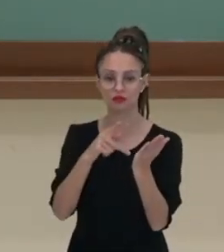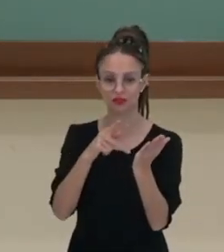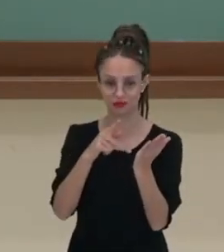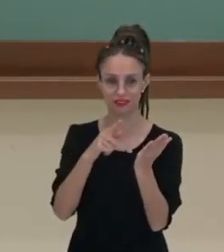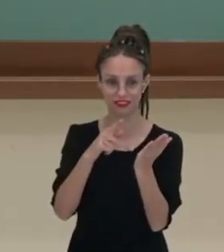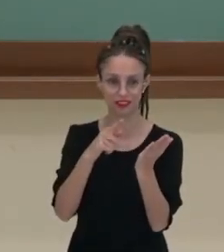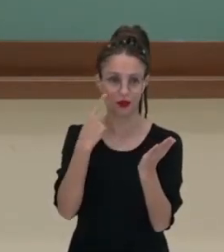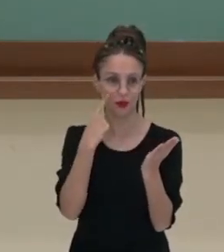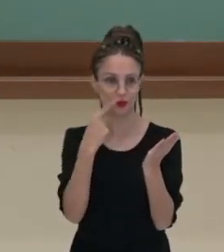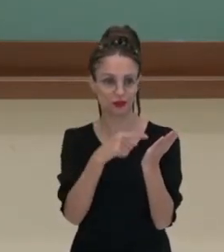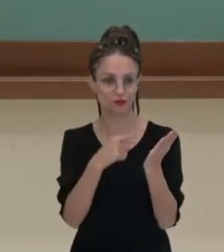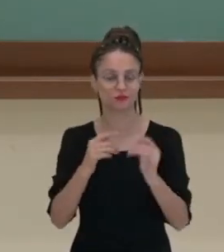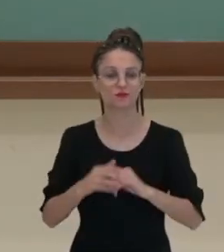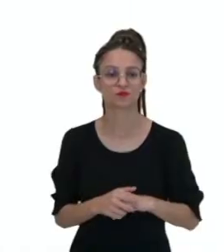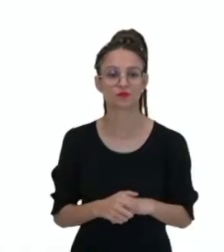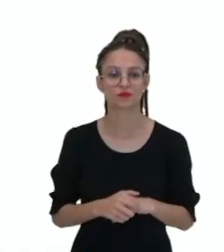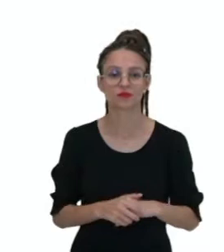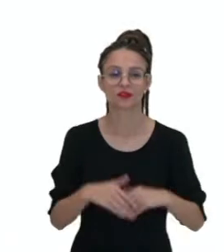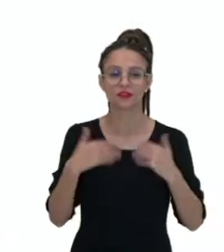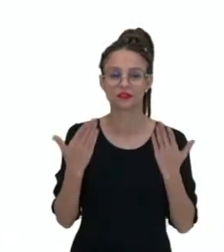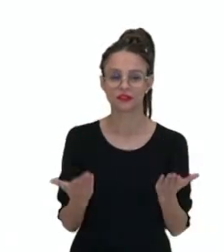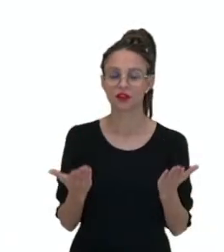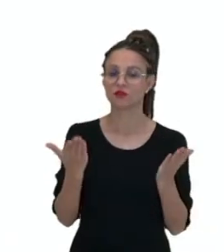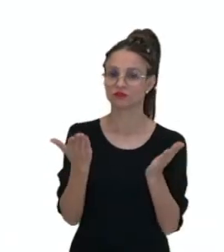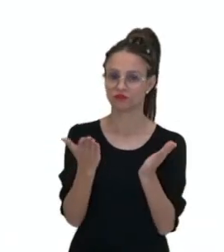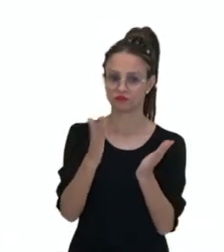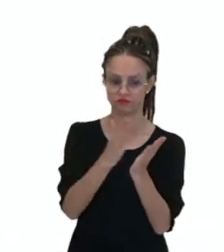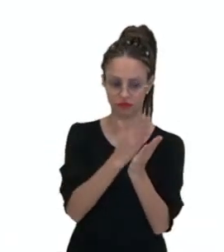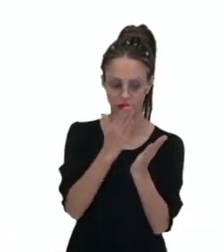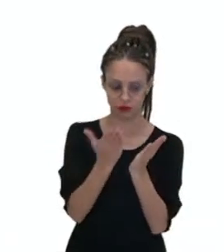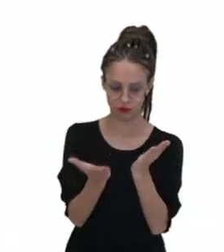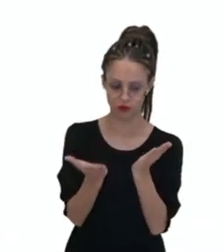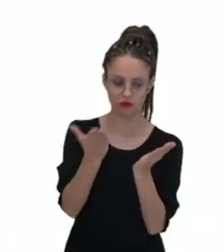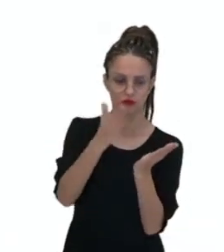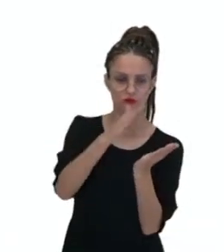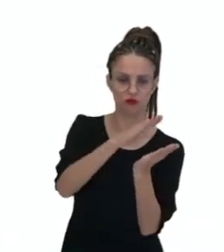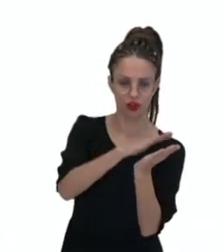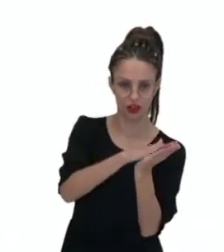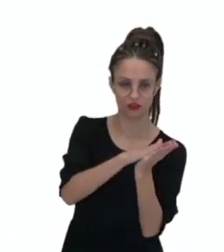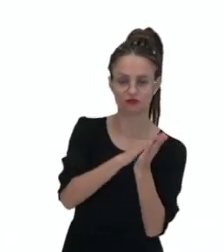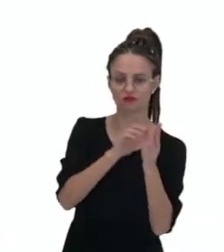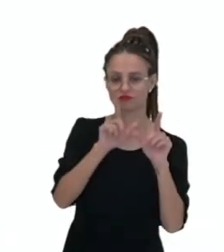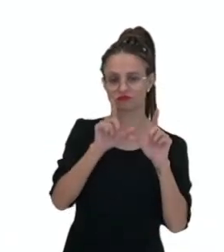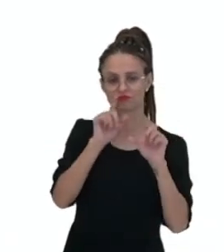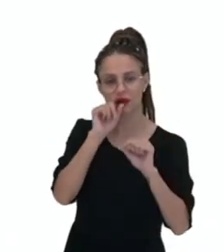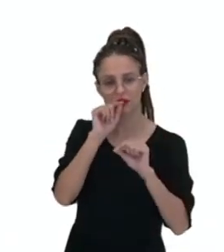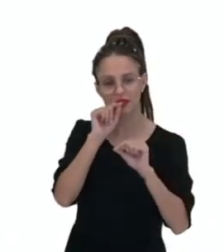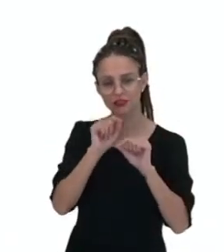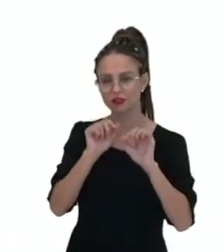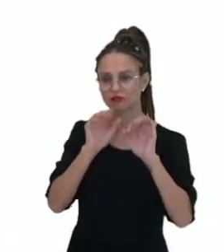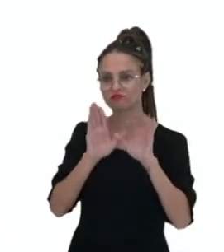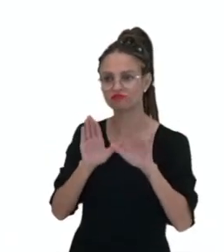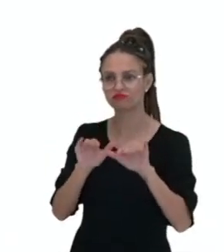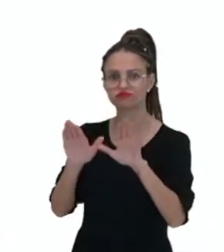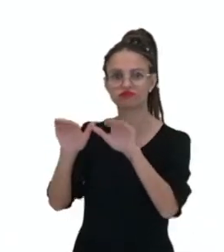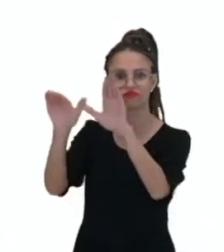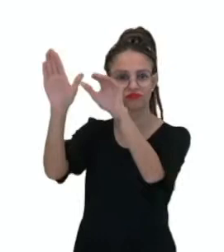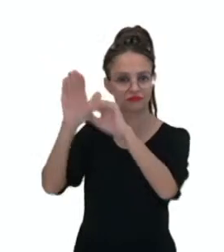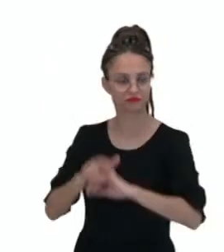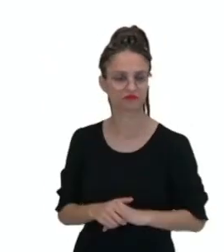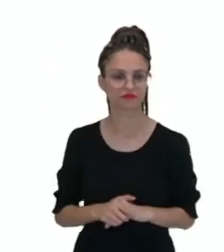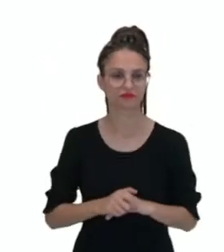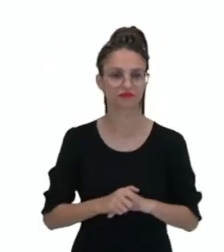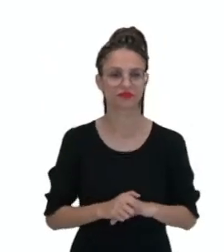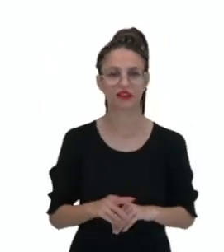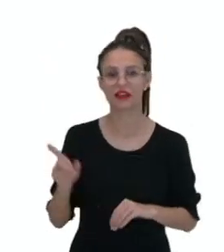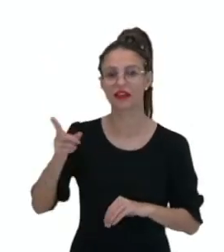lês. Então, quando fechas o livro, eles alçam voos como de um alçapão.